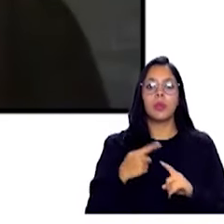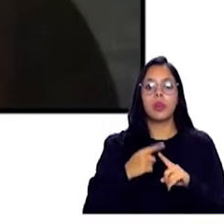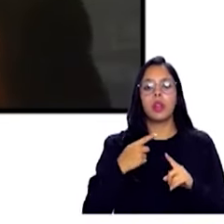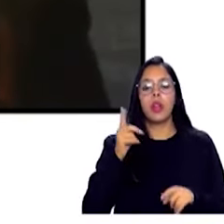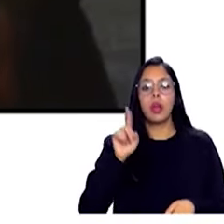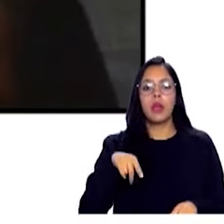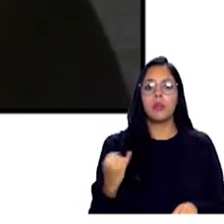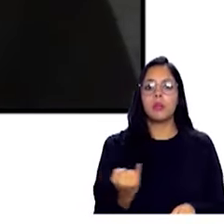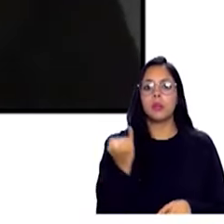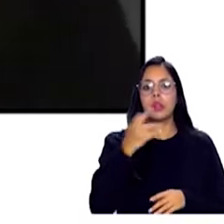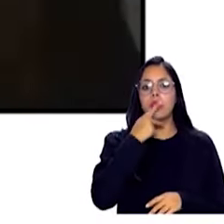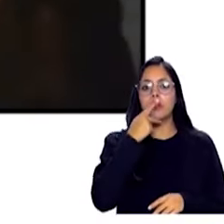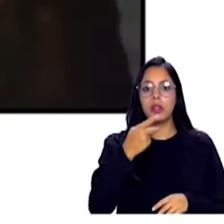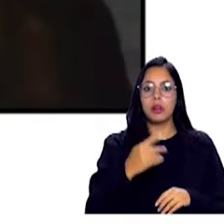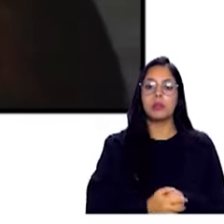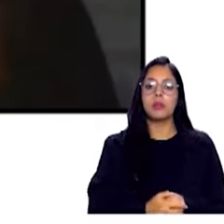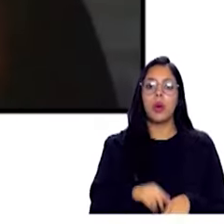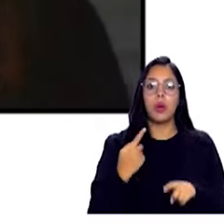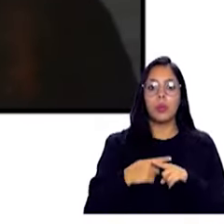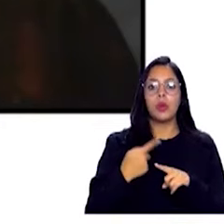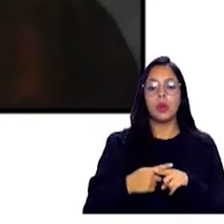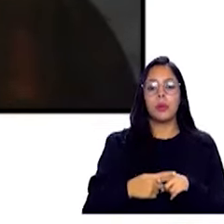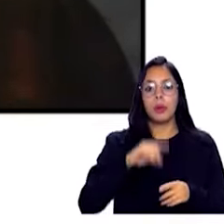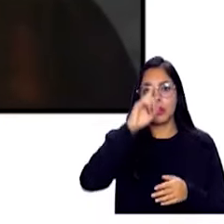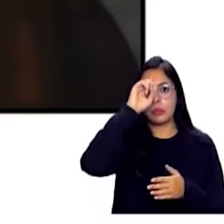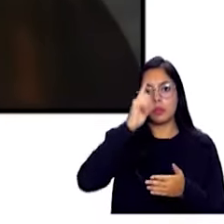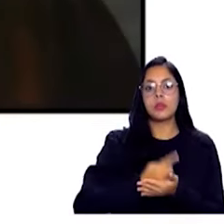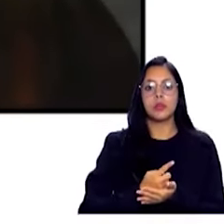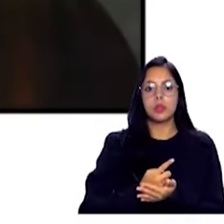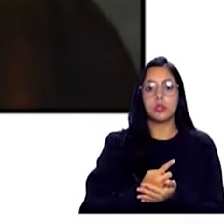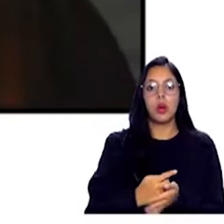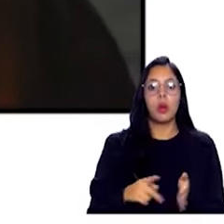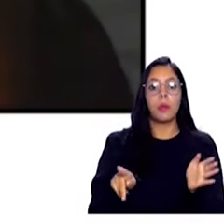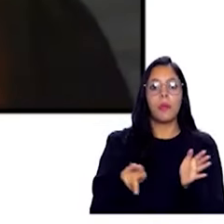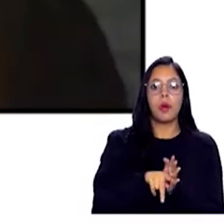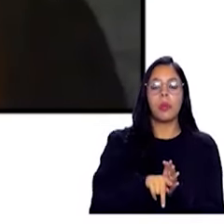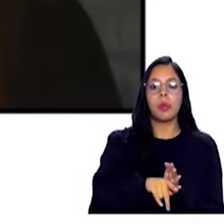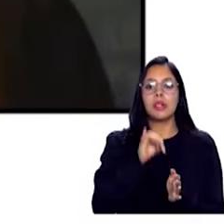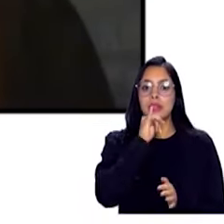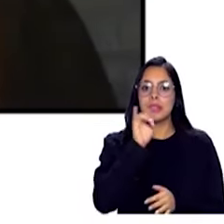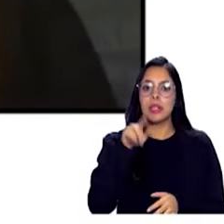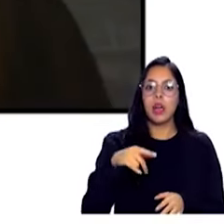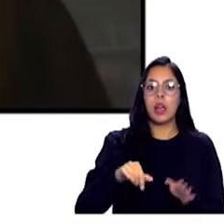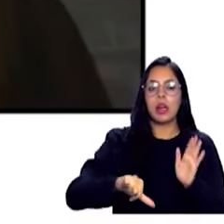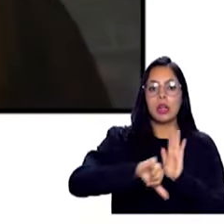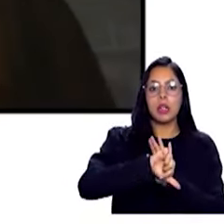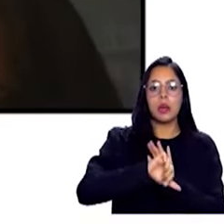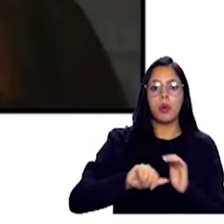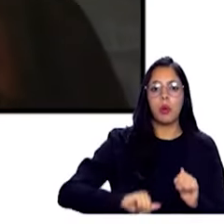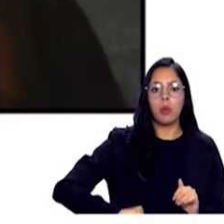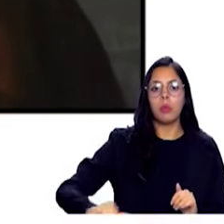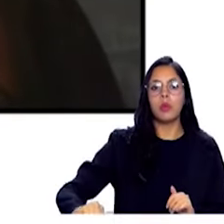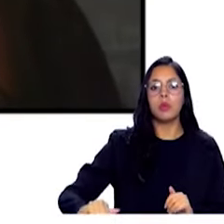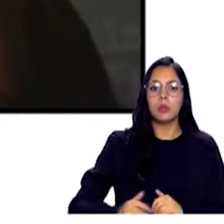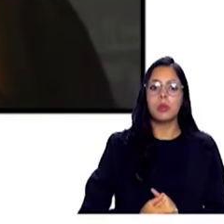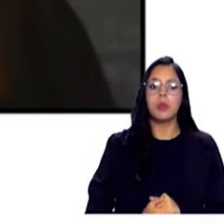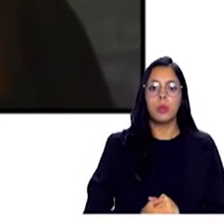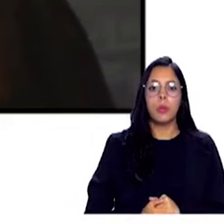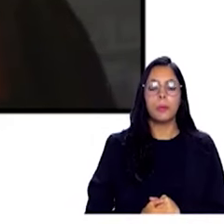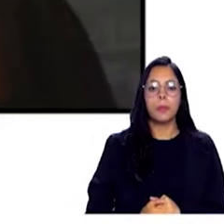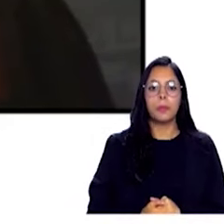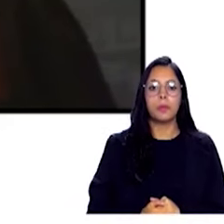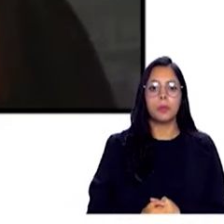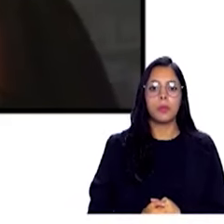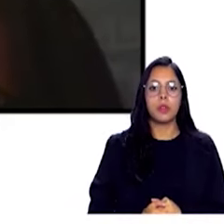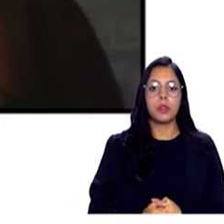isso porque é claro que para que se decida a respeito de ser o aborto eh de um feto